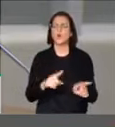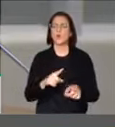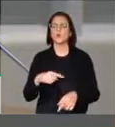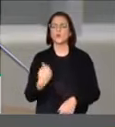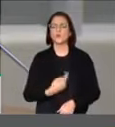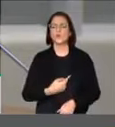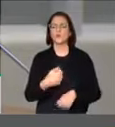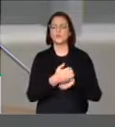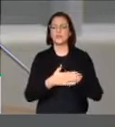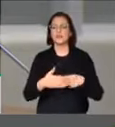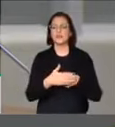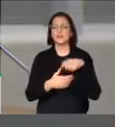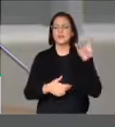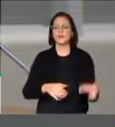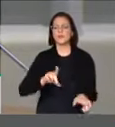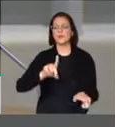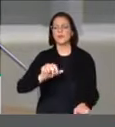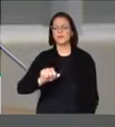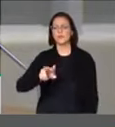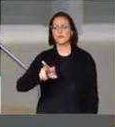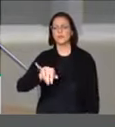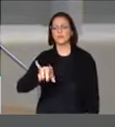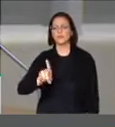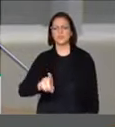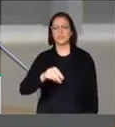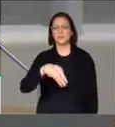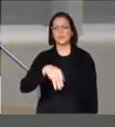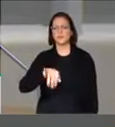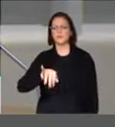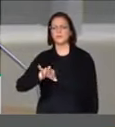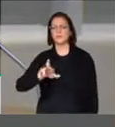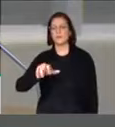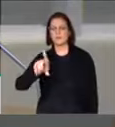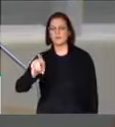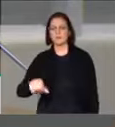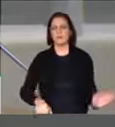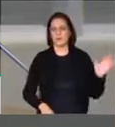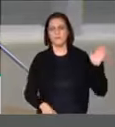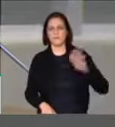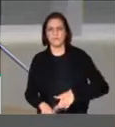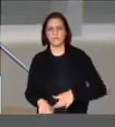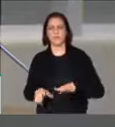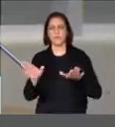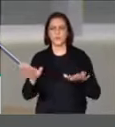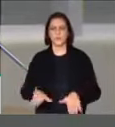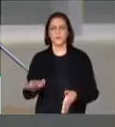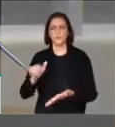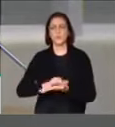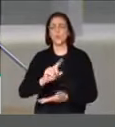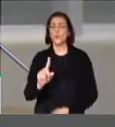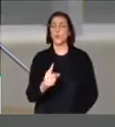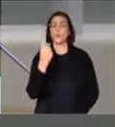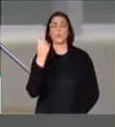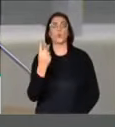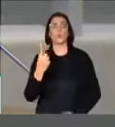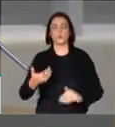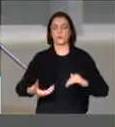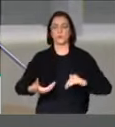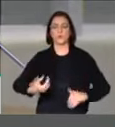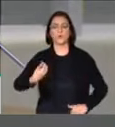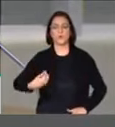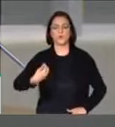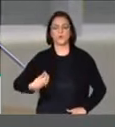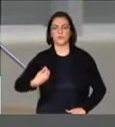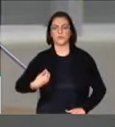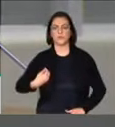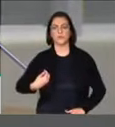David Miranda, que está vindo do aeroporto para cá, único LGBT assumido no Congresso Nacional, companheiro